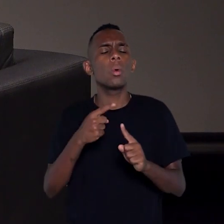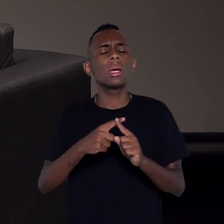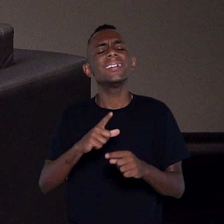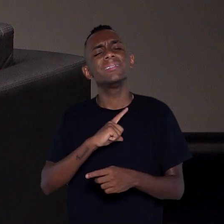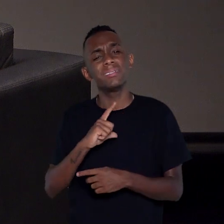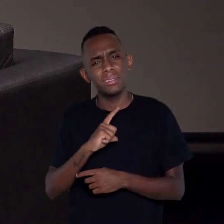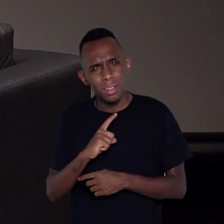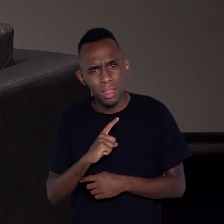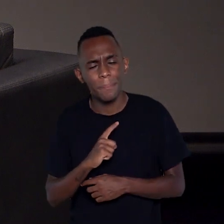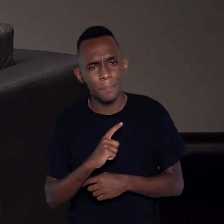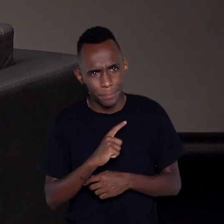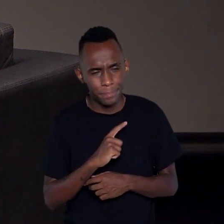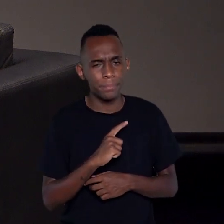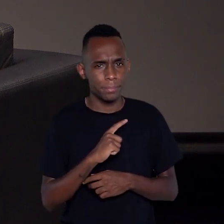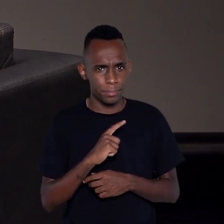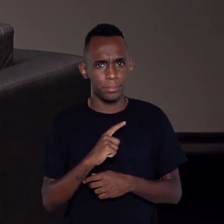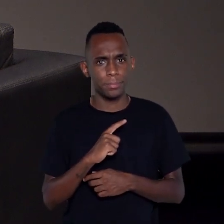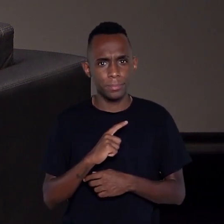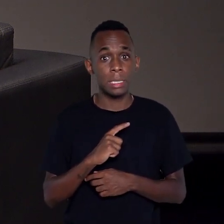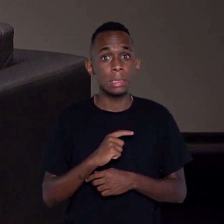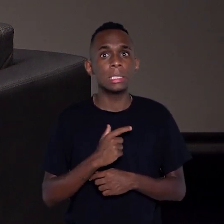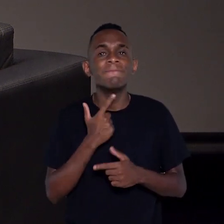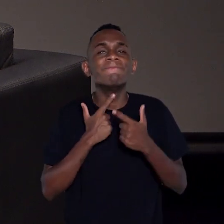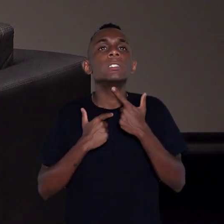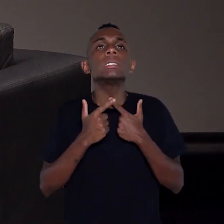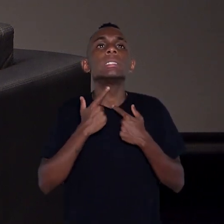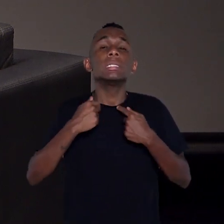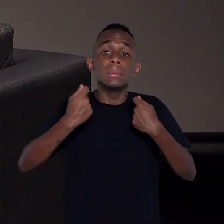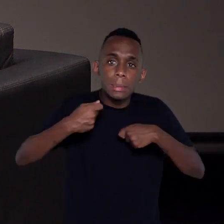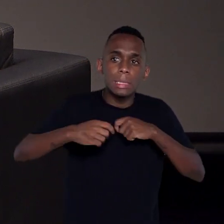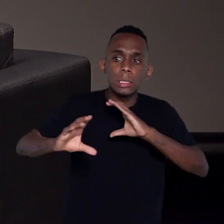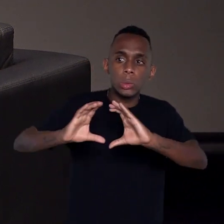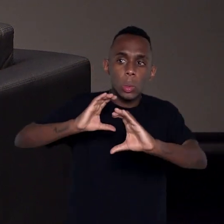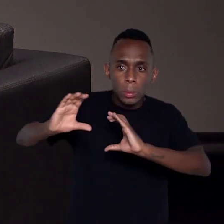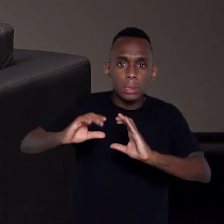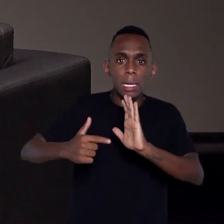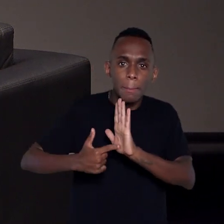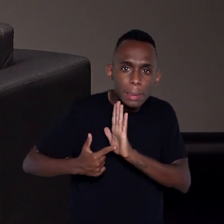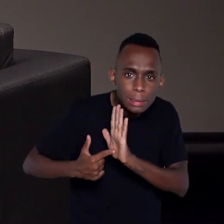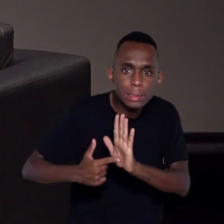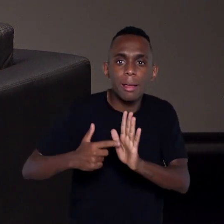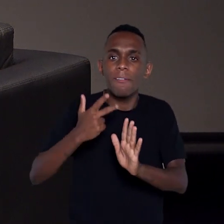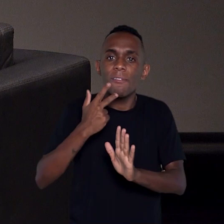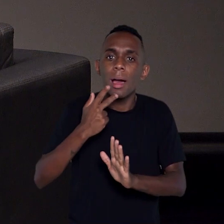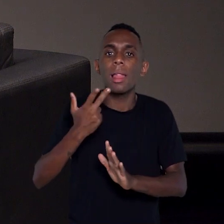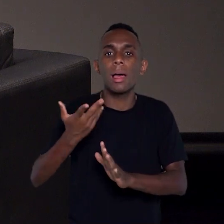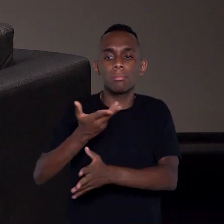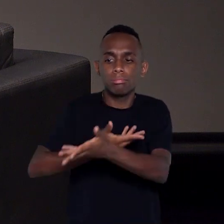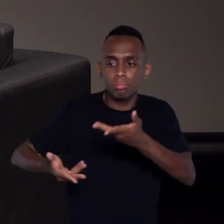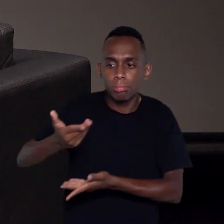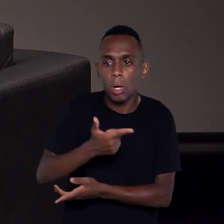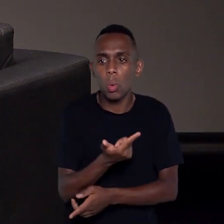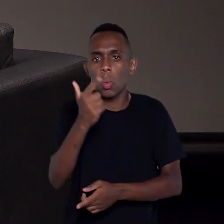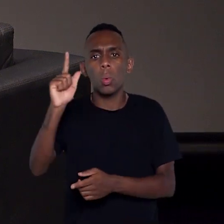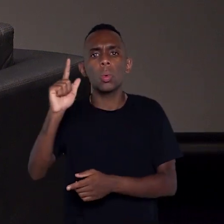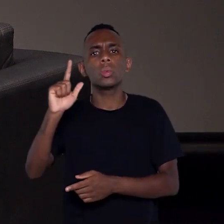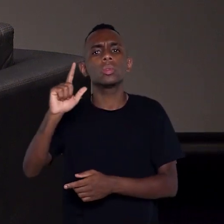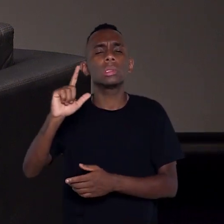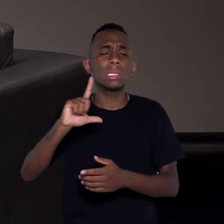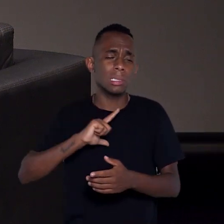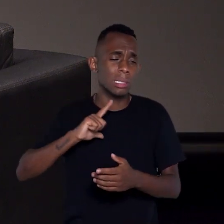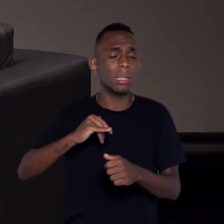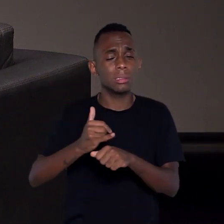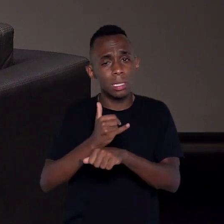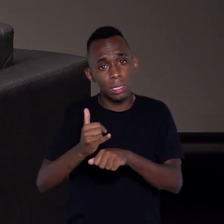de existir, né, dessa necessidade de se comunicar, de falar para o outro, ela permanece de